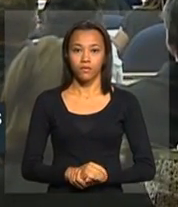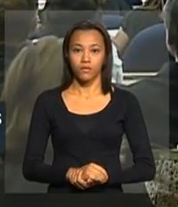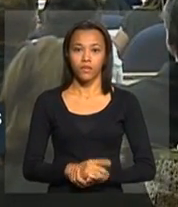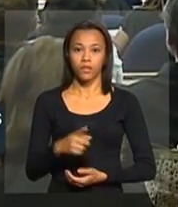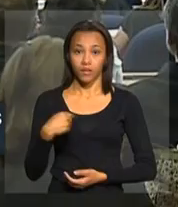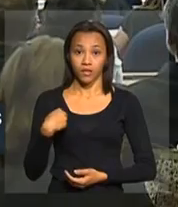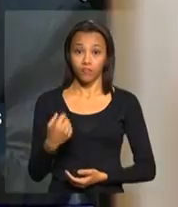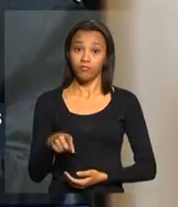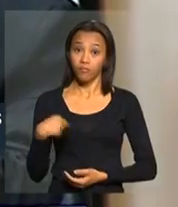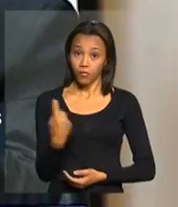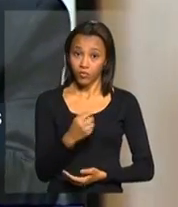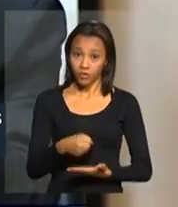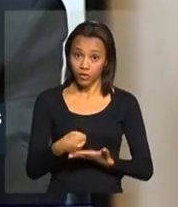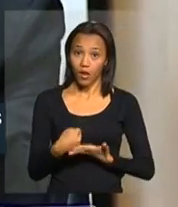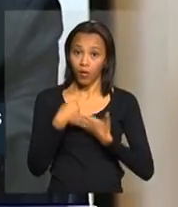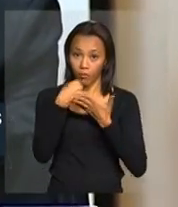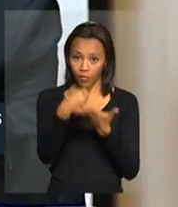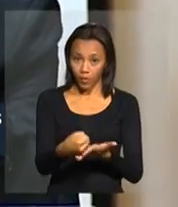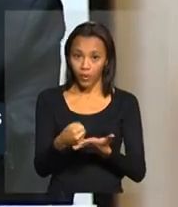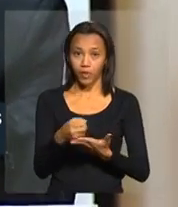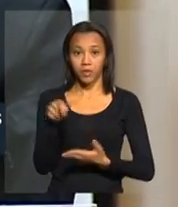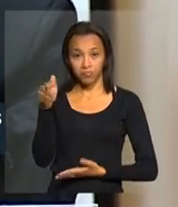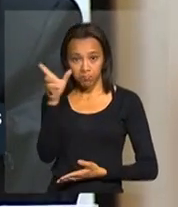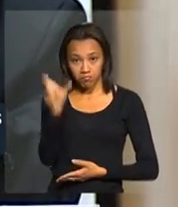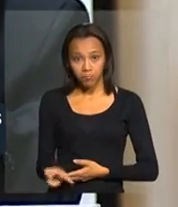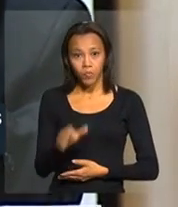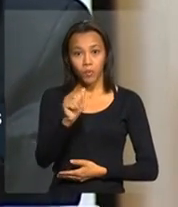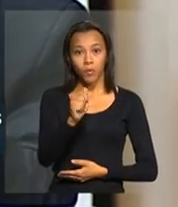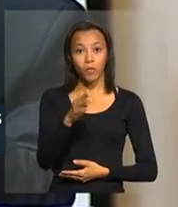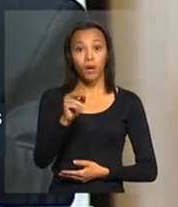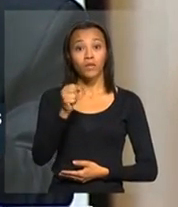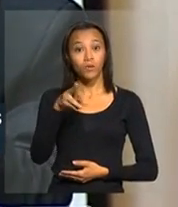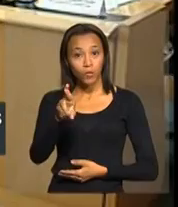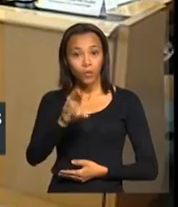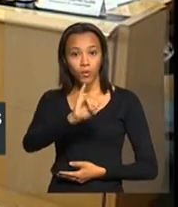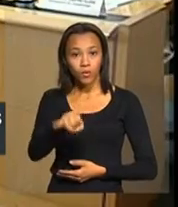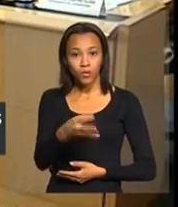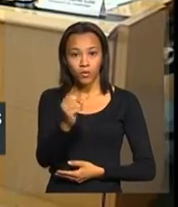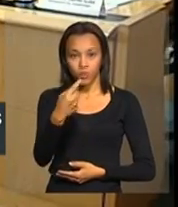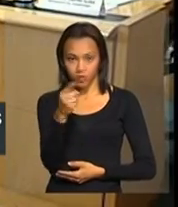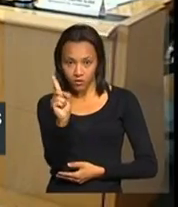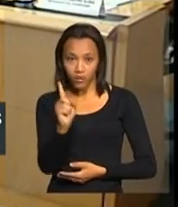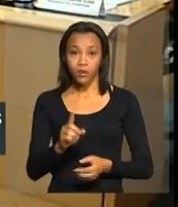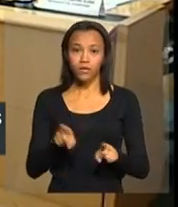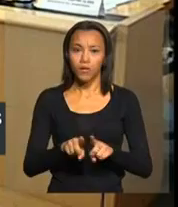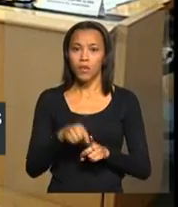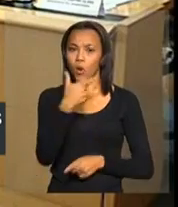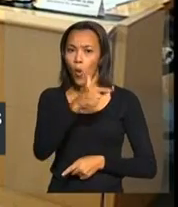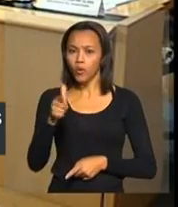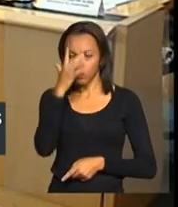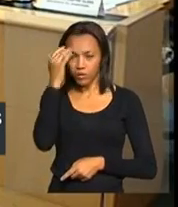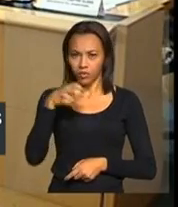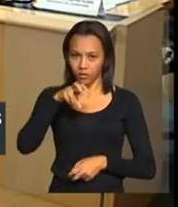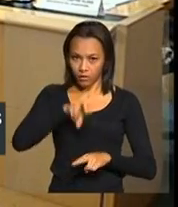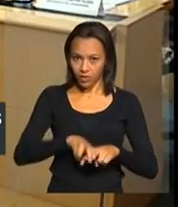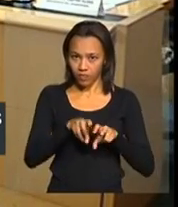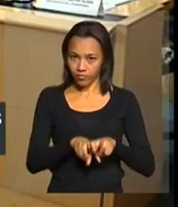apoiador mor aqui, o ator José de Abreu, demais componentes da mesa, a